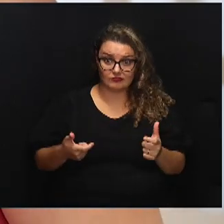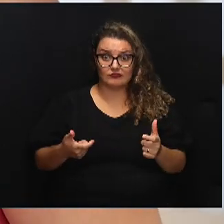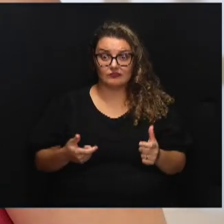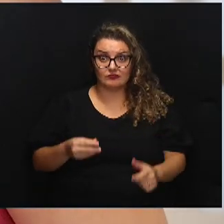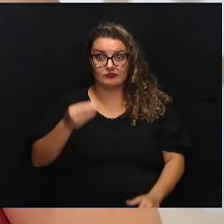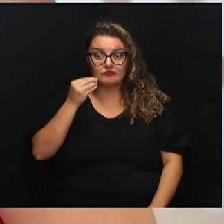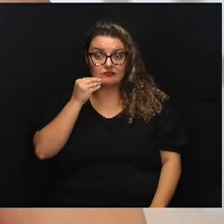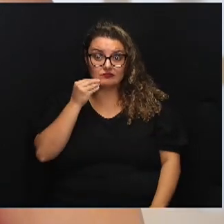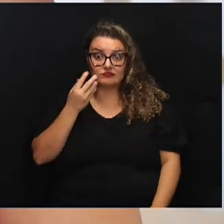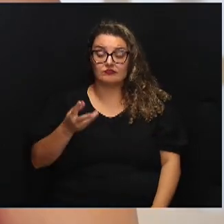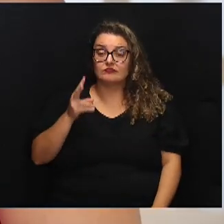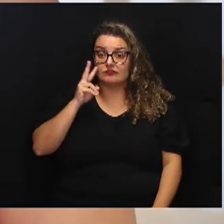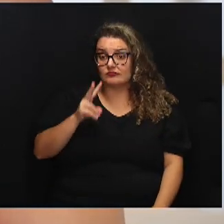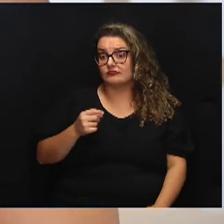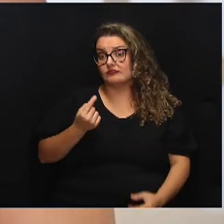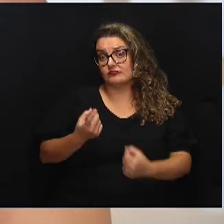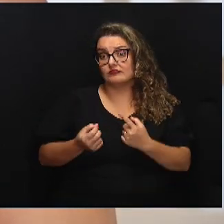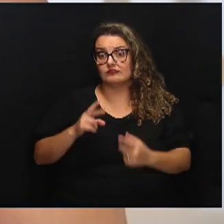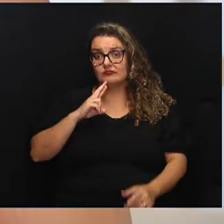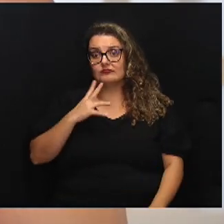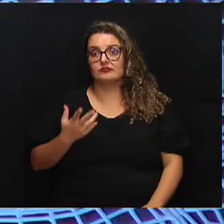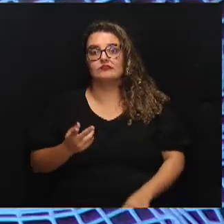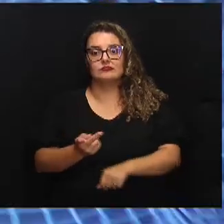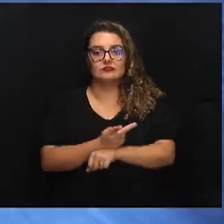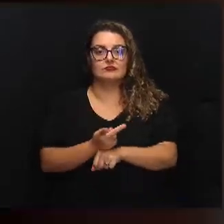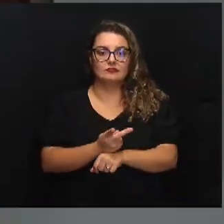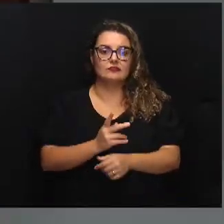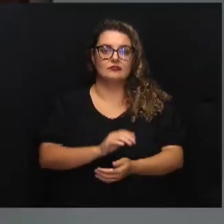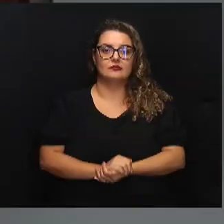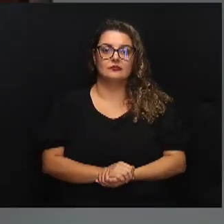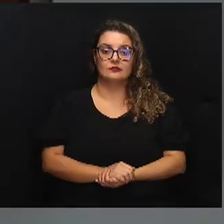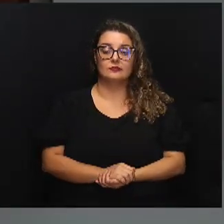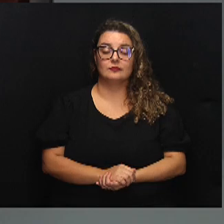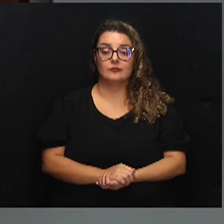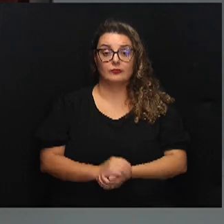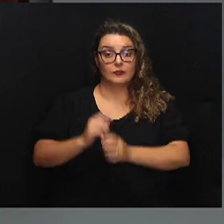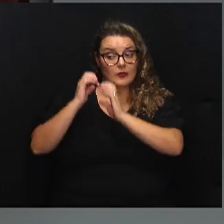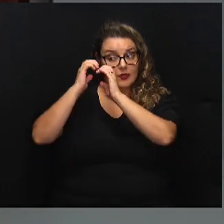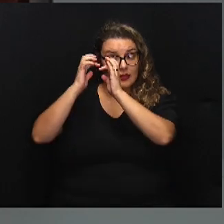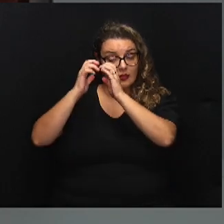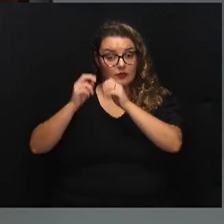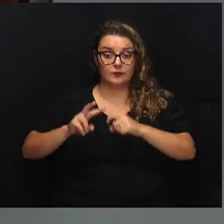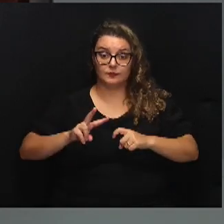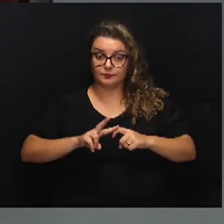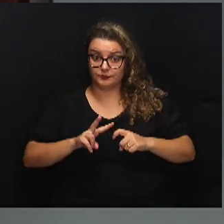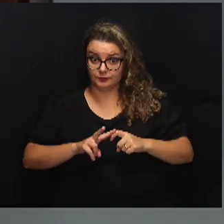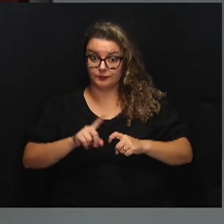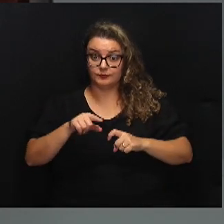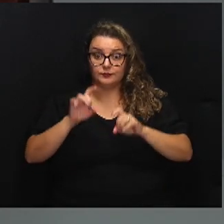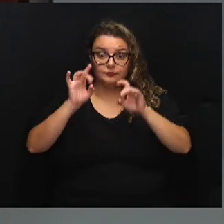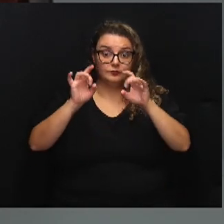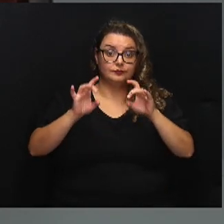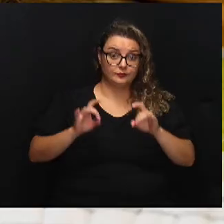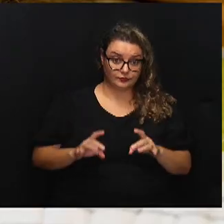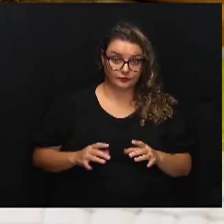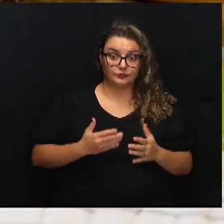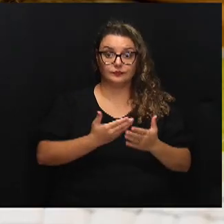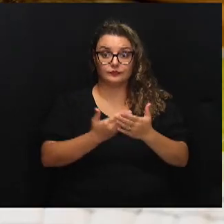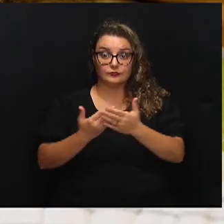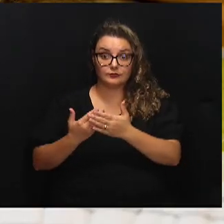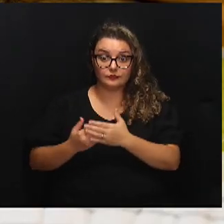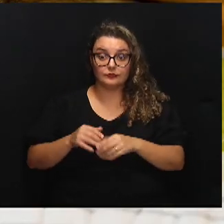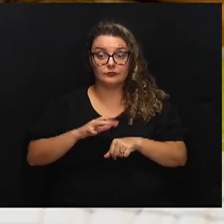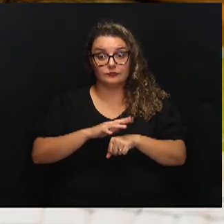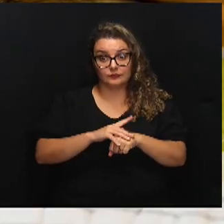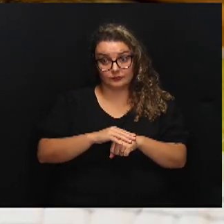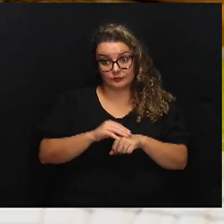ver se tinha uma solução, a gente foi atrás. A neurologia veterinária é a especialidade que estuda as doenças